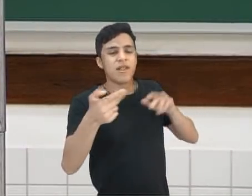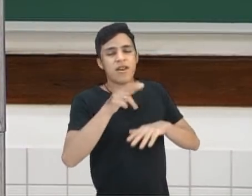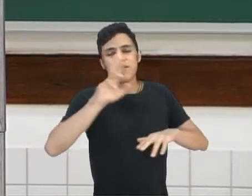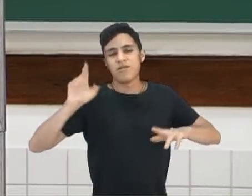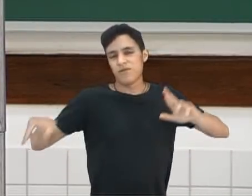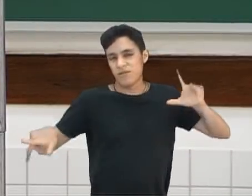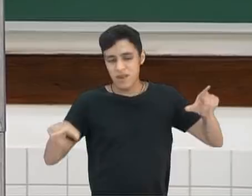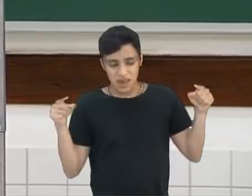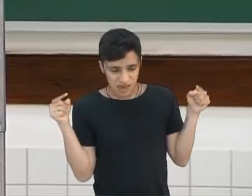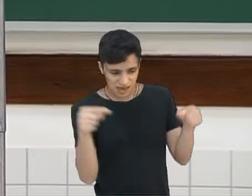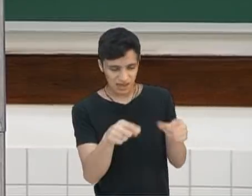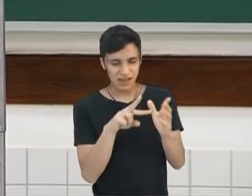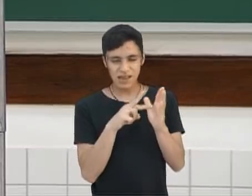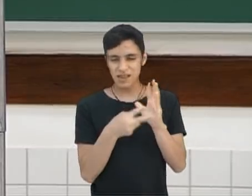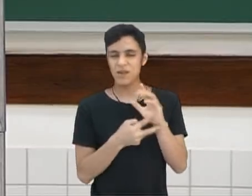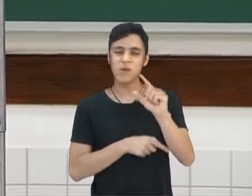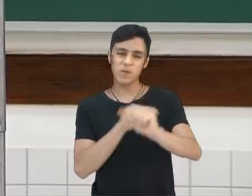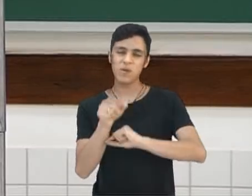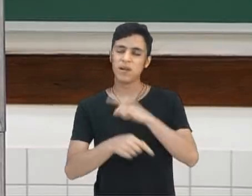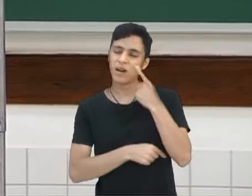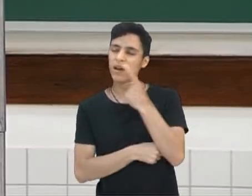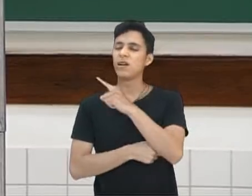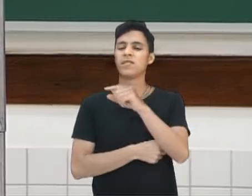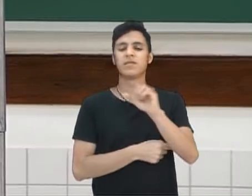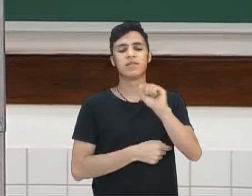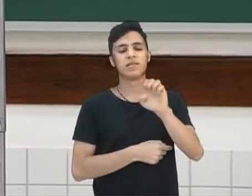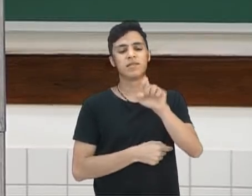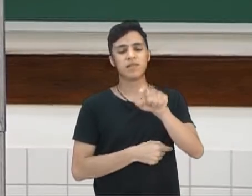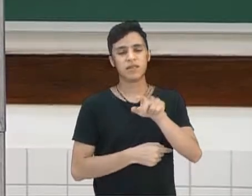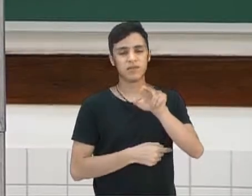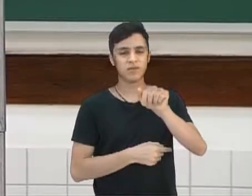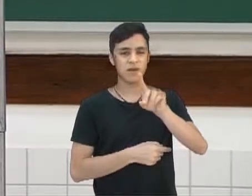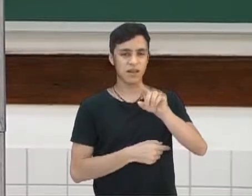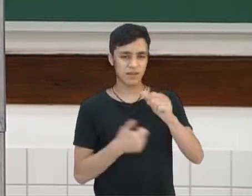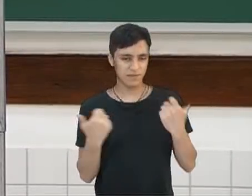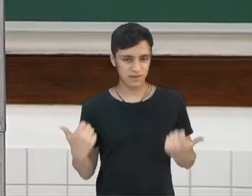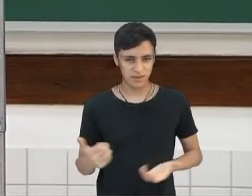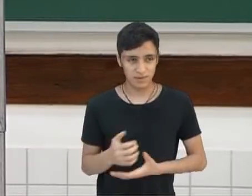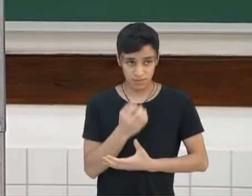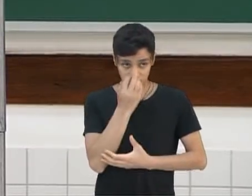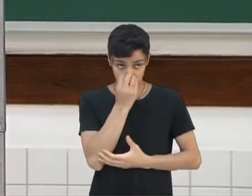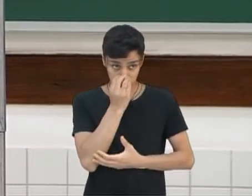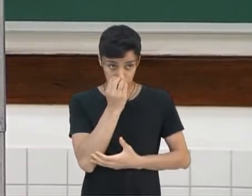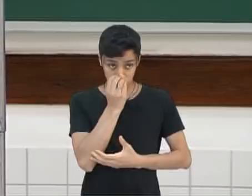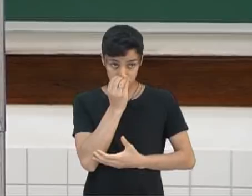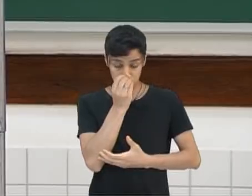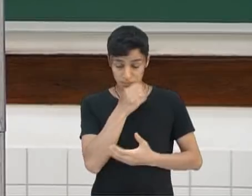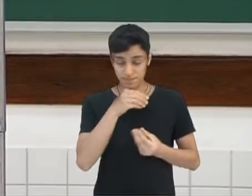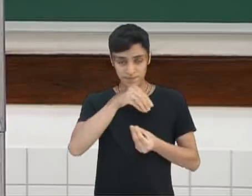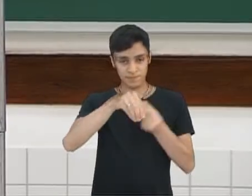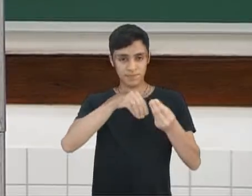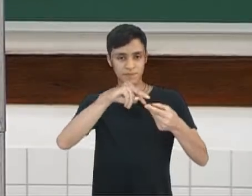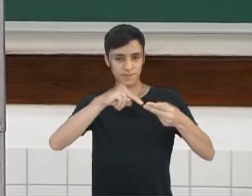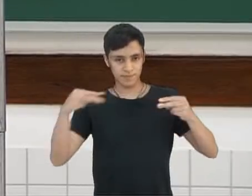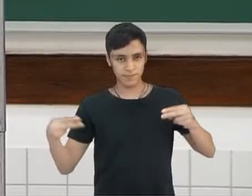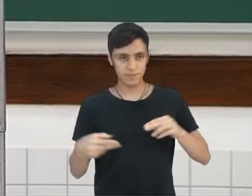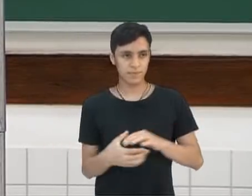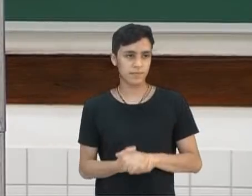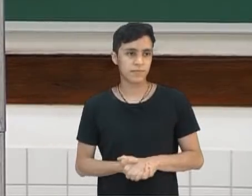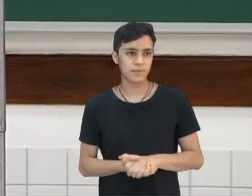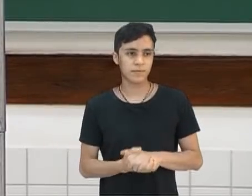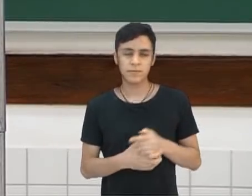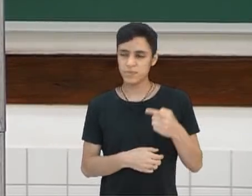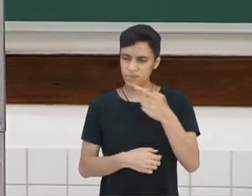diferentes. É isso que caracteriza como sexuada, tá? Essa mistura de material genético. Ela